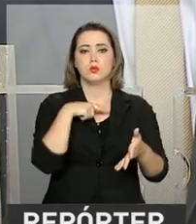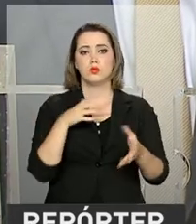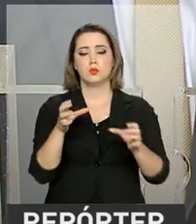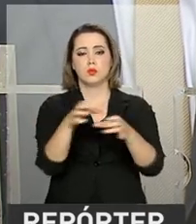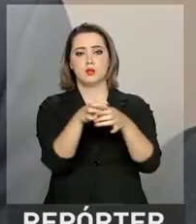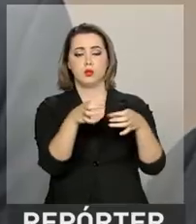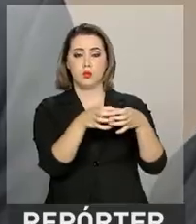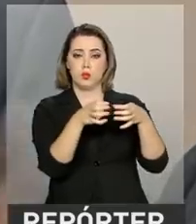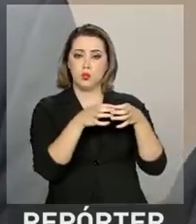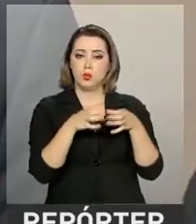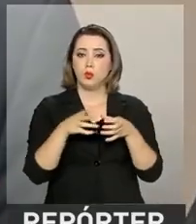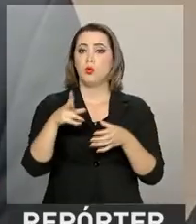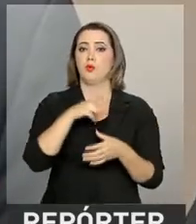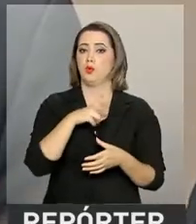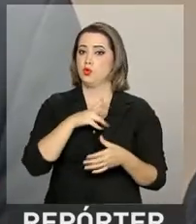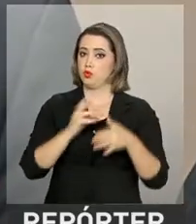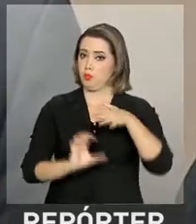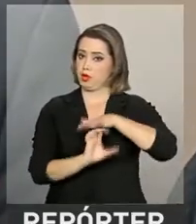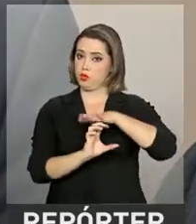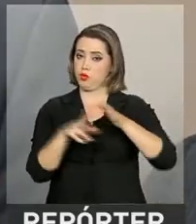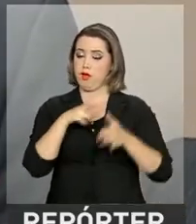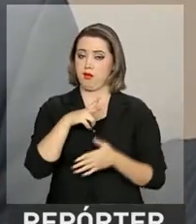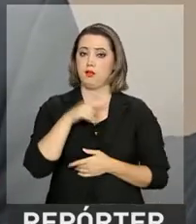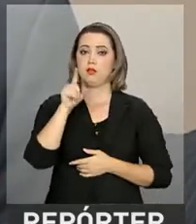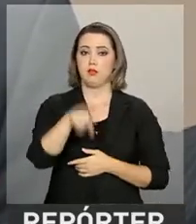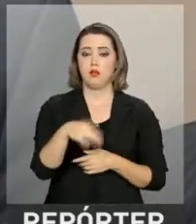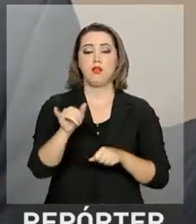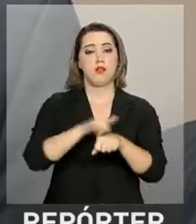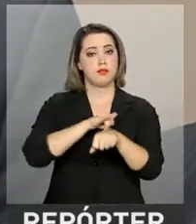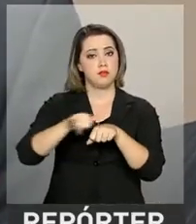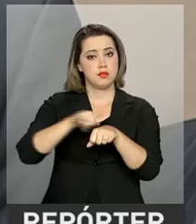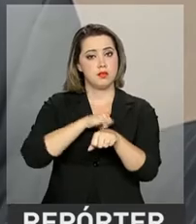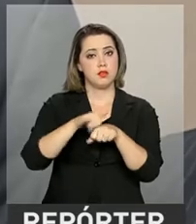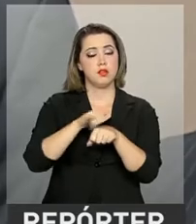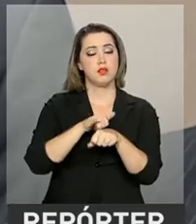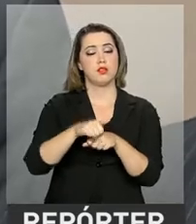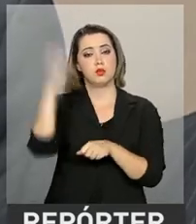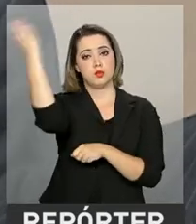setor privado faz parte da estratégia brasileira para sair da crise.